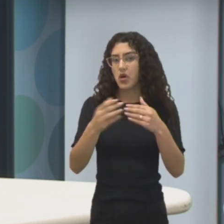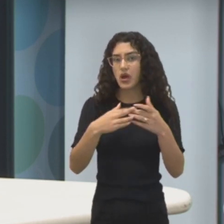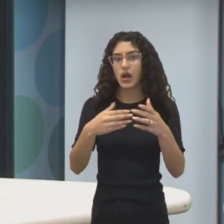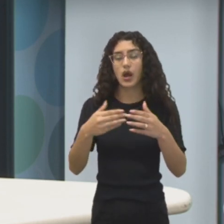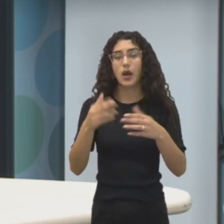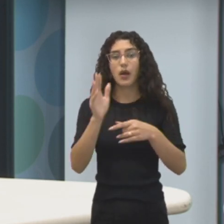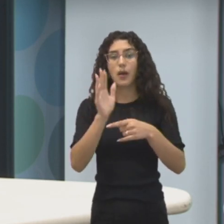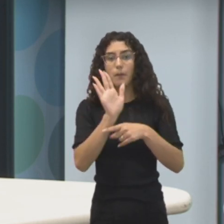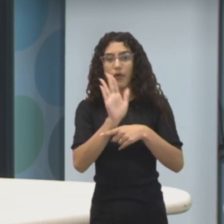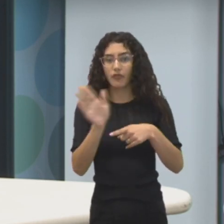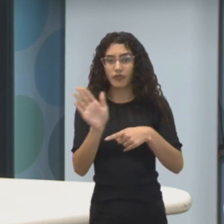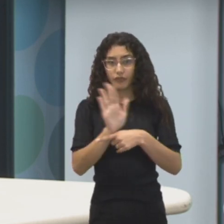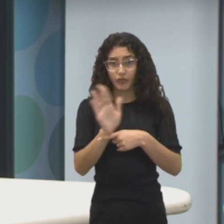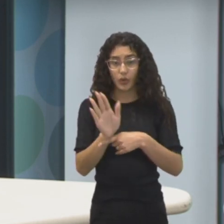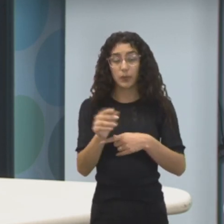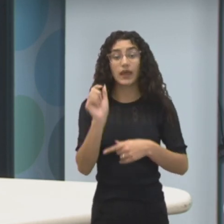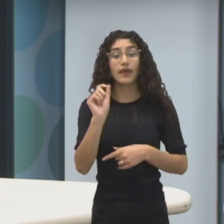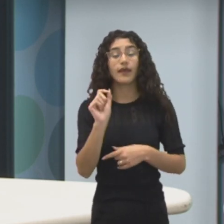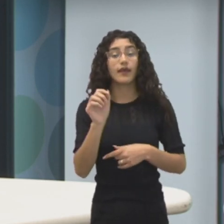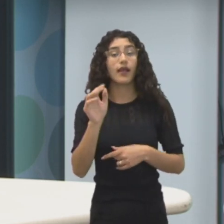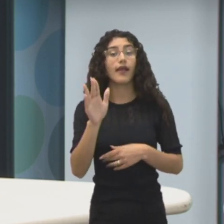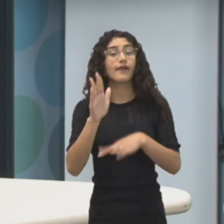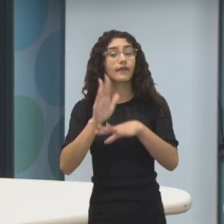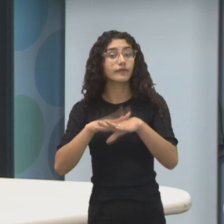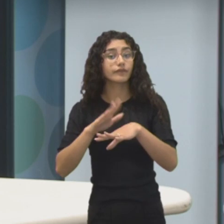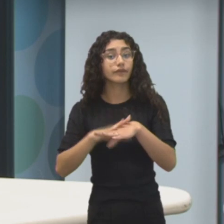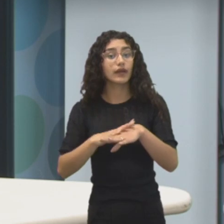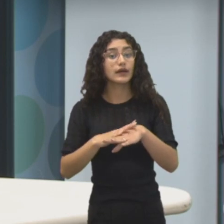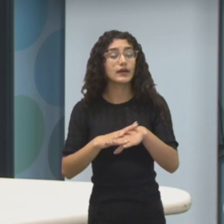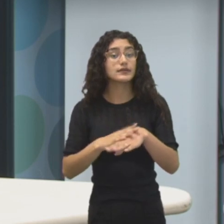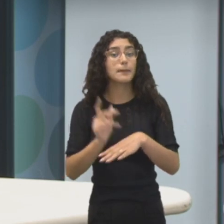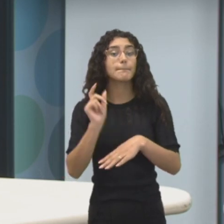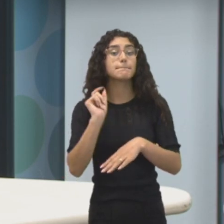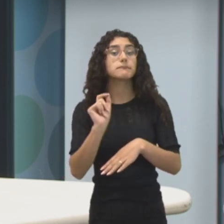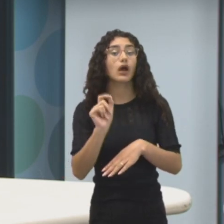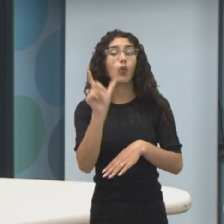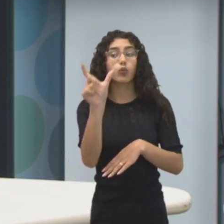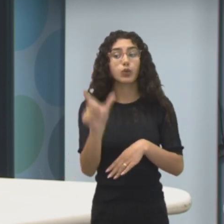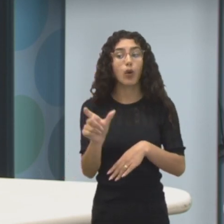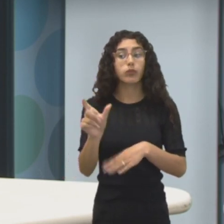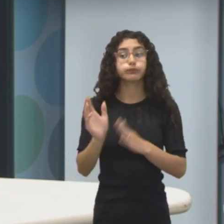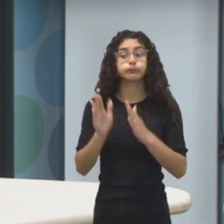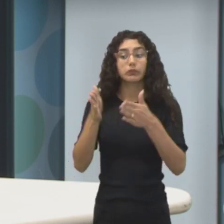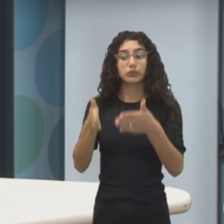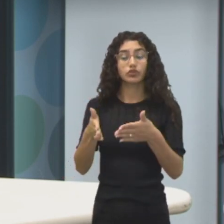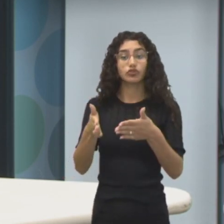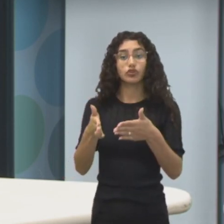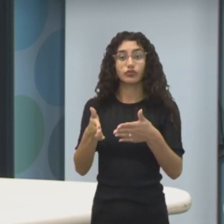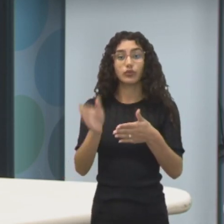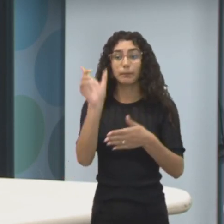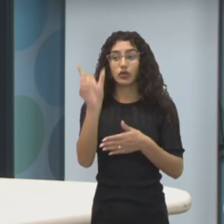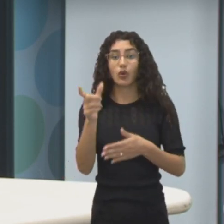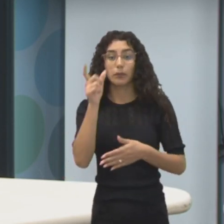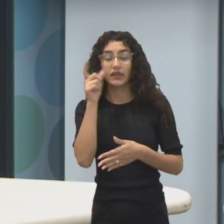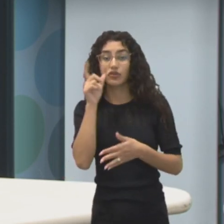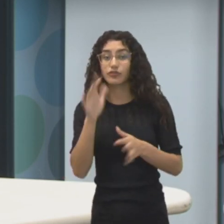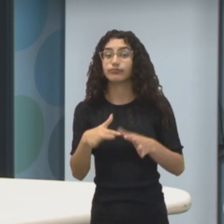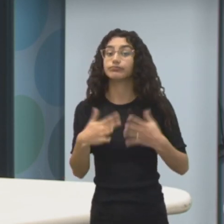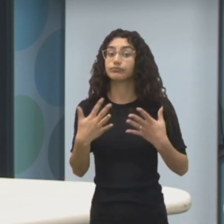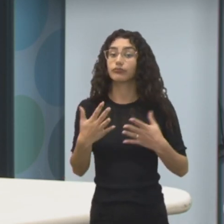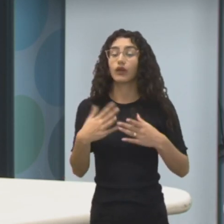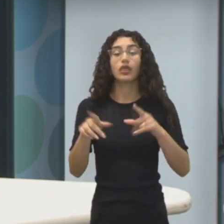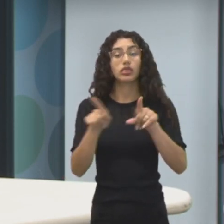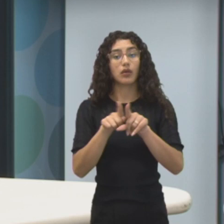é quem produziu, né? E para quem produziu. Então, isso já é um ponto, por exemplo, para estabelecer